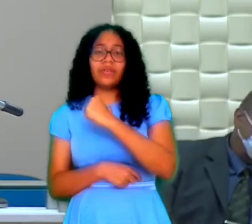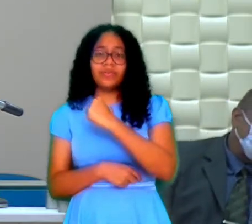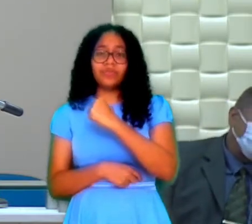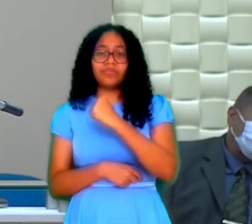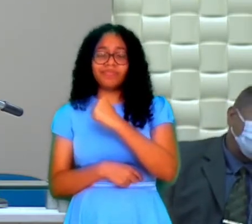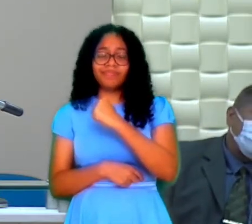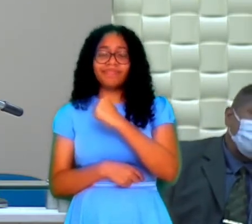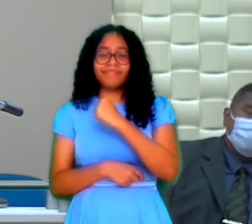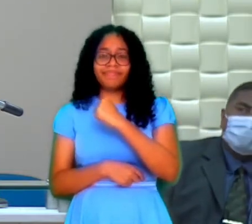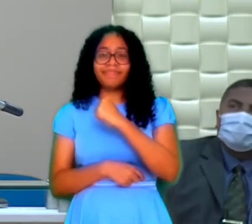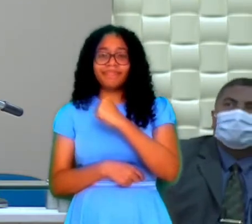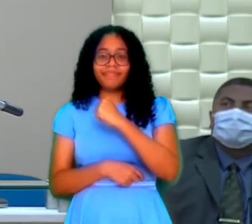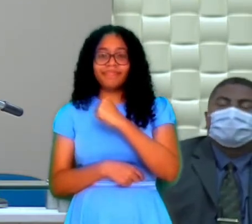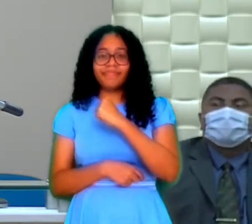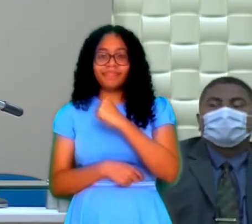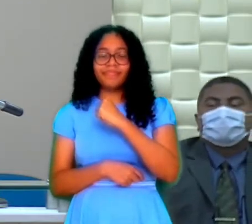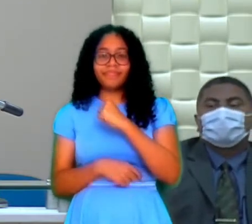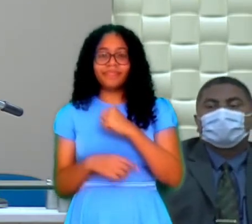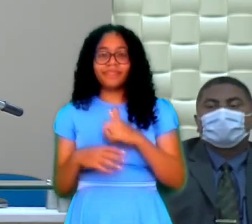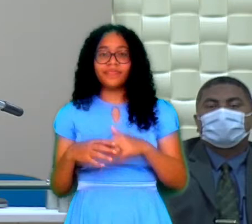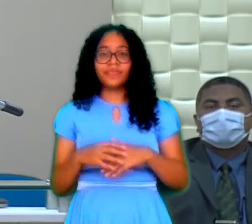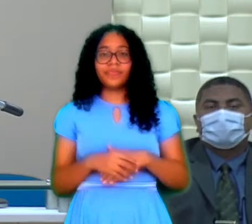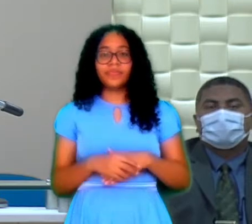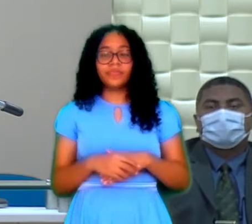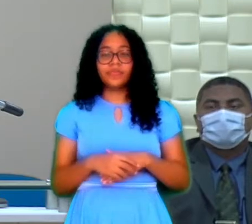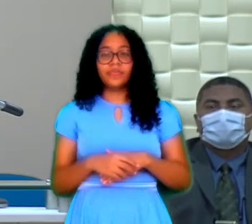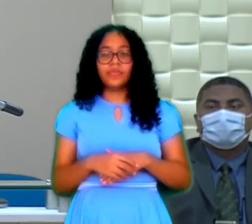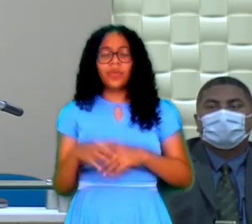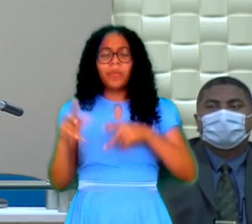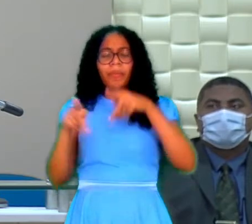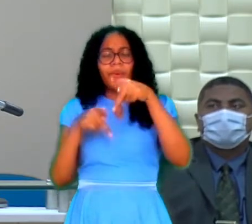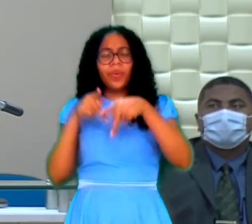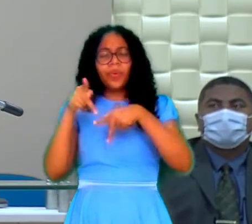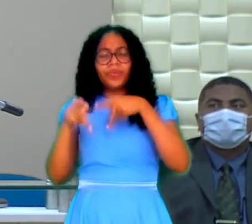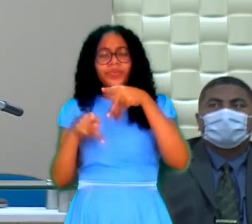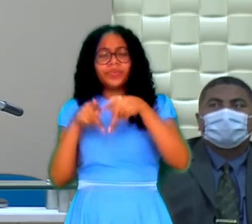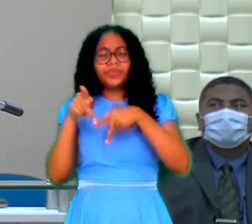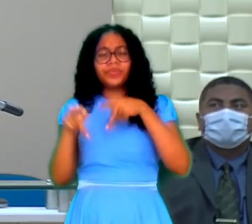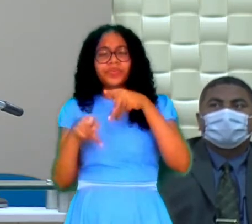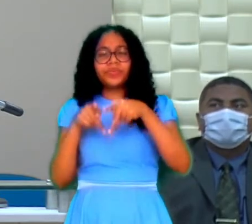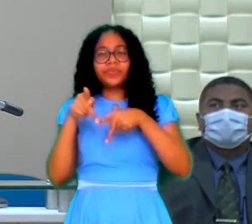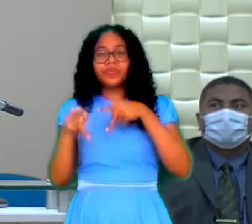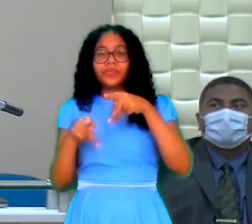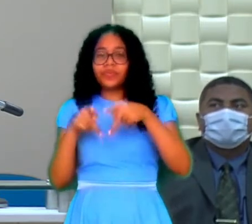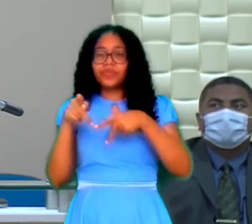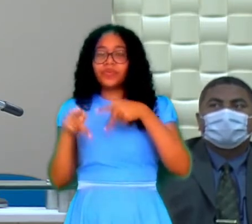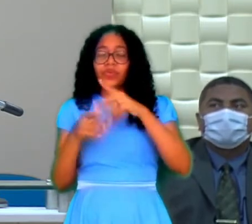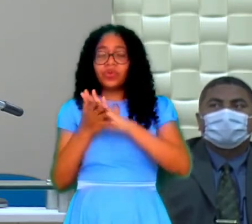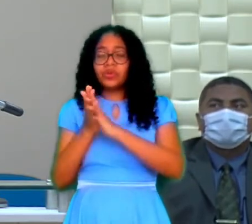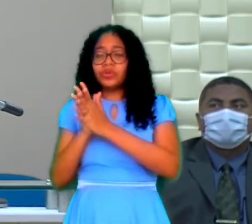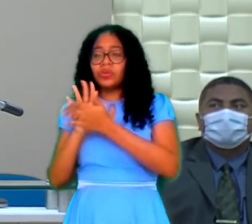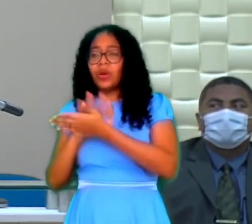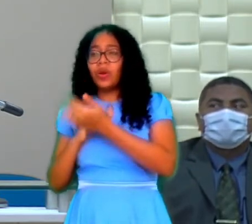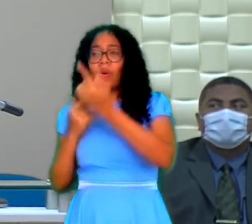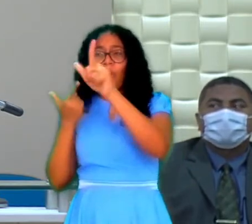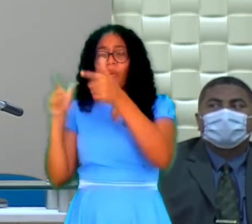alegria, homens que, quando dominavam outros povos,